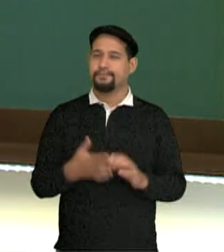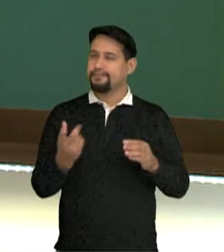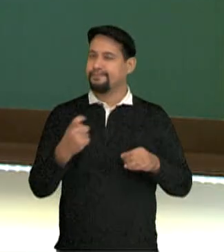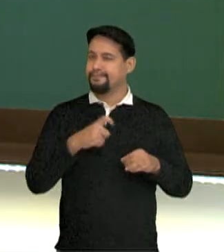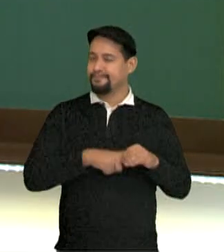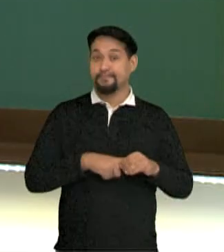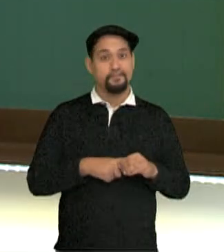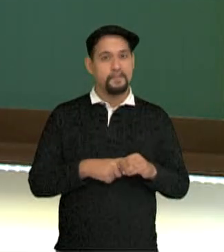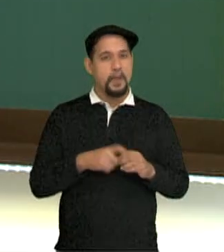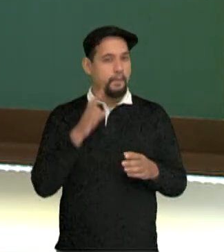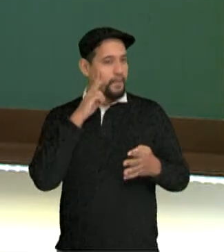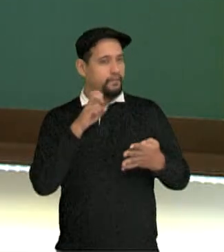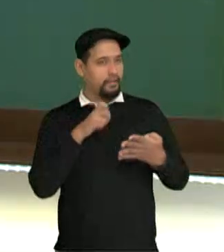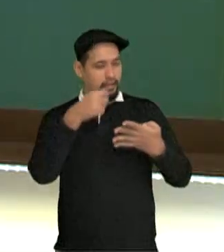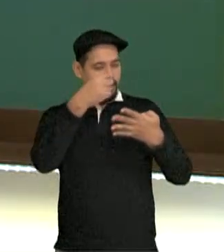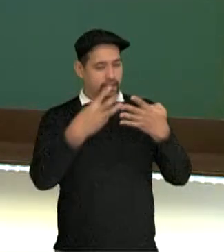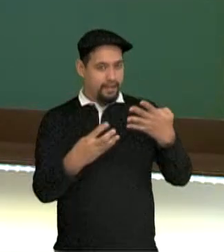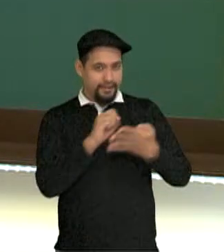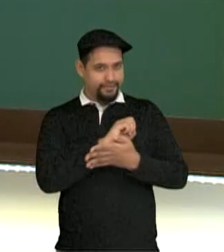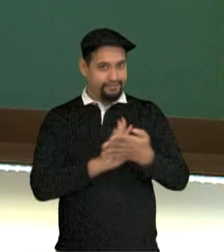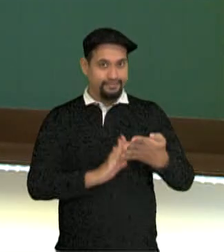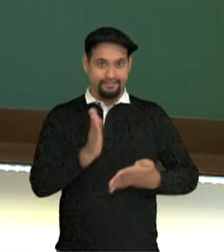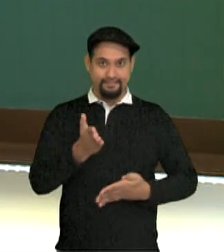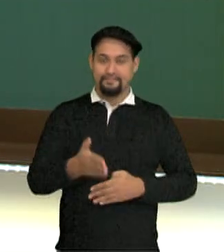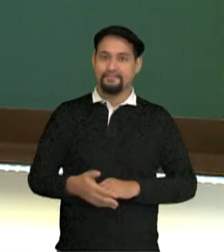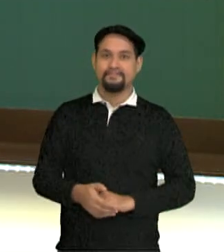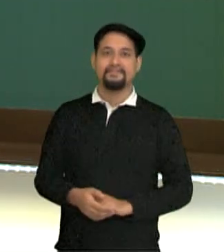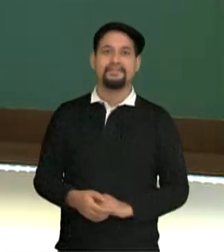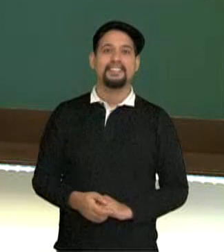Voltei. Vamos gabaritar a atividade?